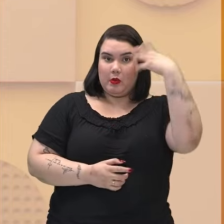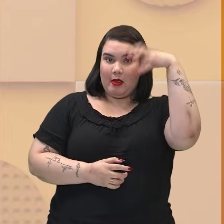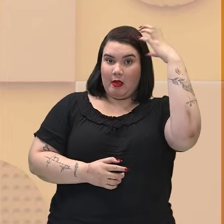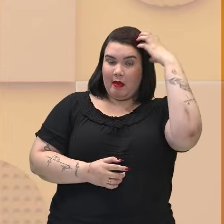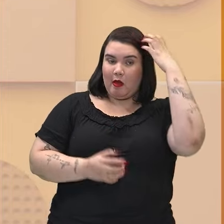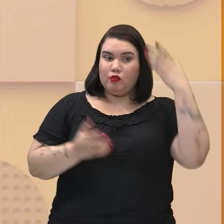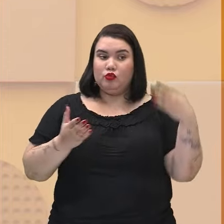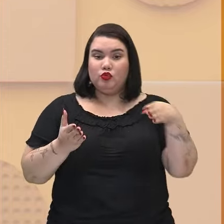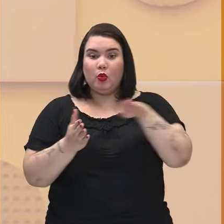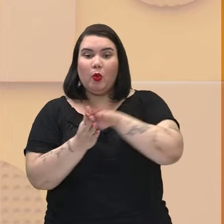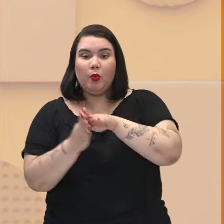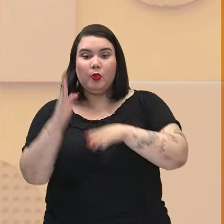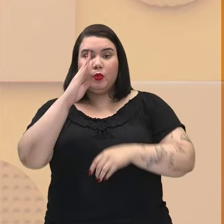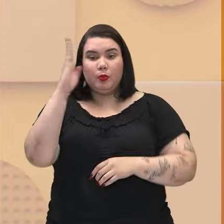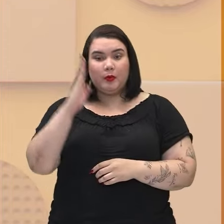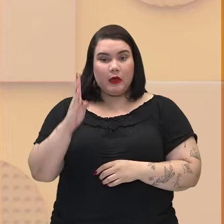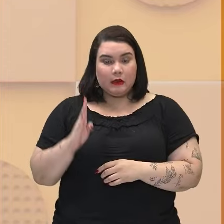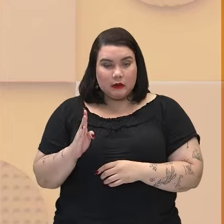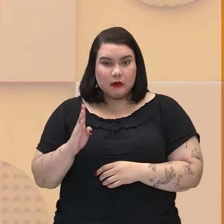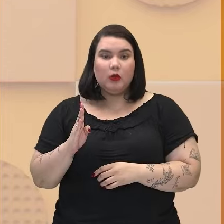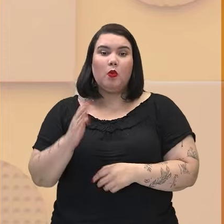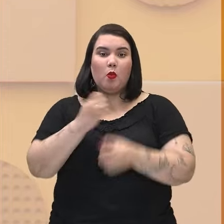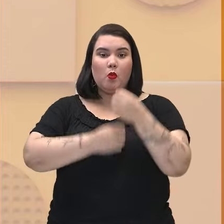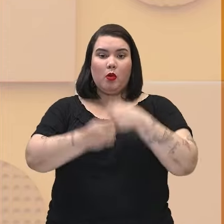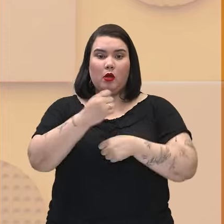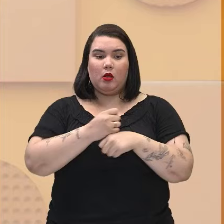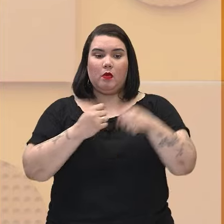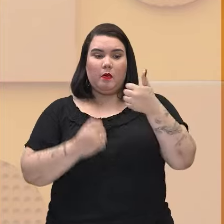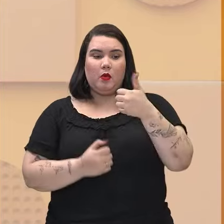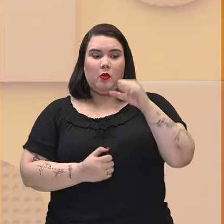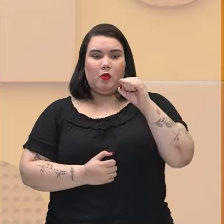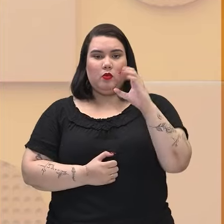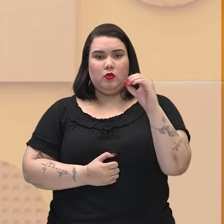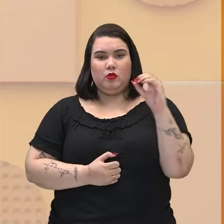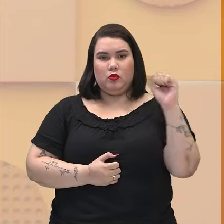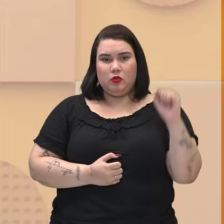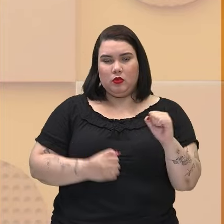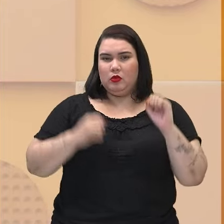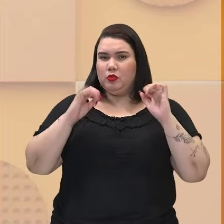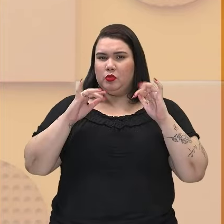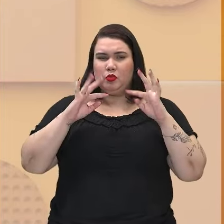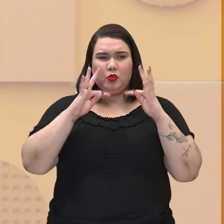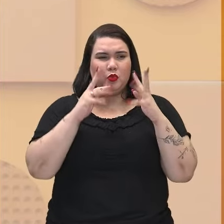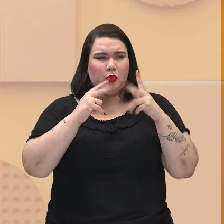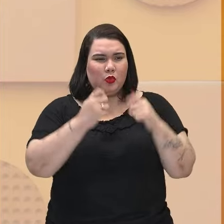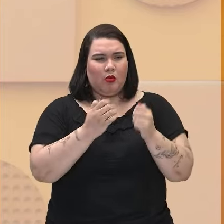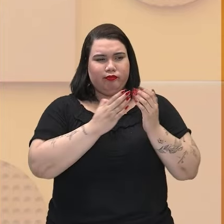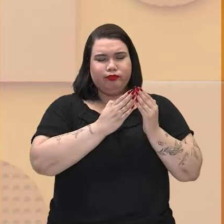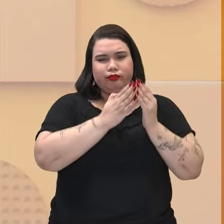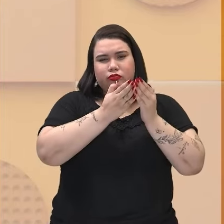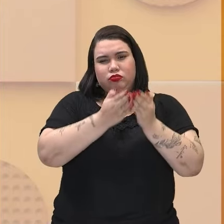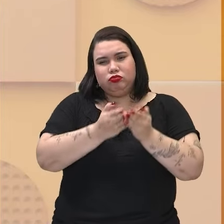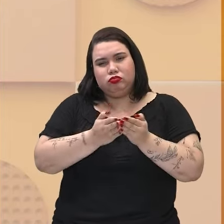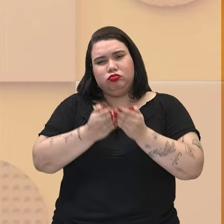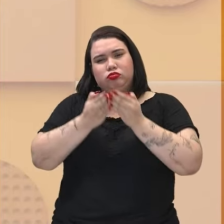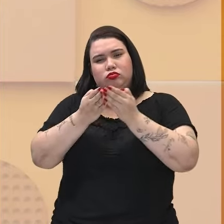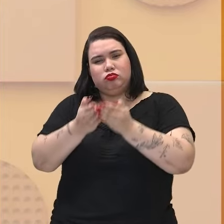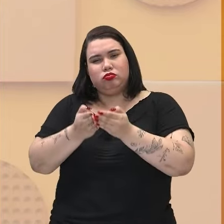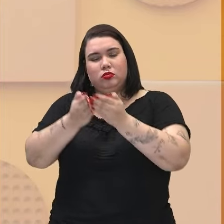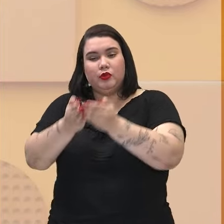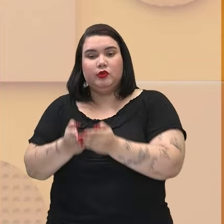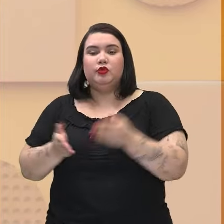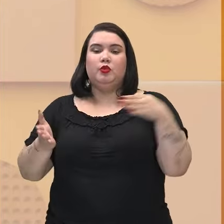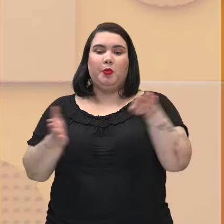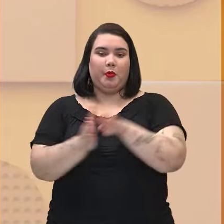portuguesa, a família real, a sua corte, a biblioteca e tudo mais que deu para colocar nos navios, estavam aqui.